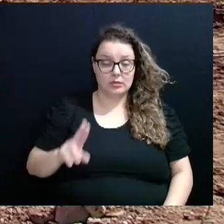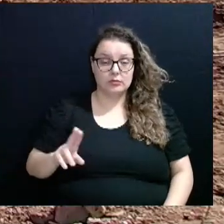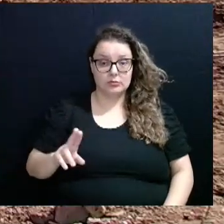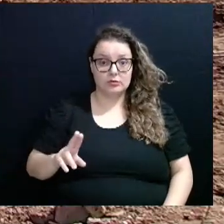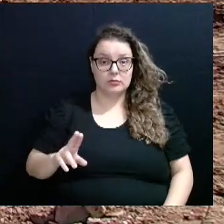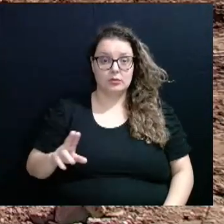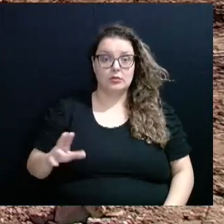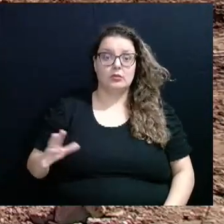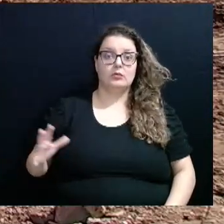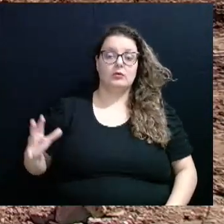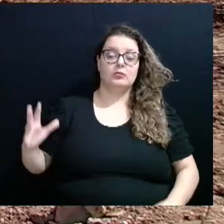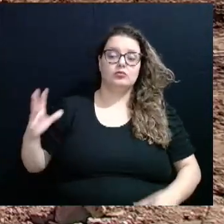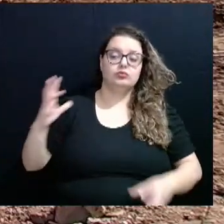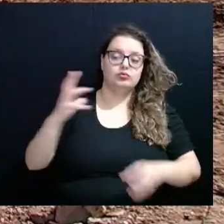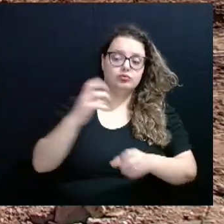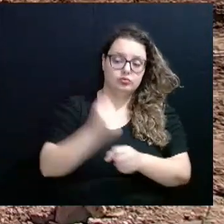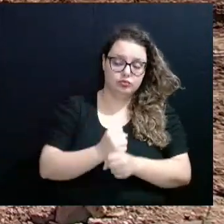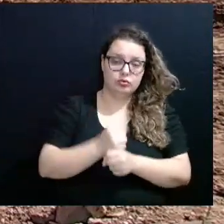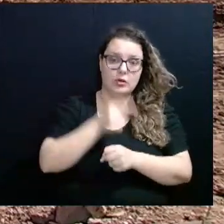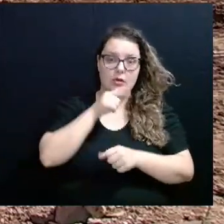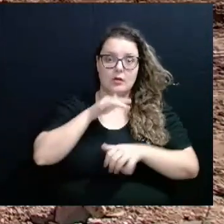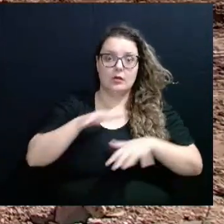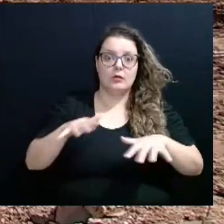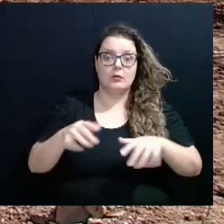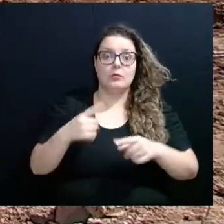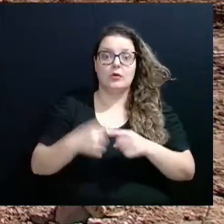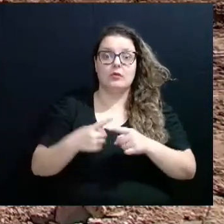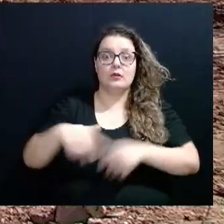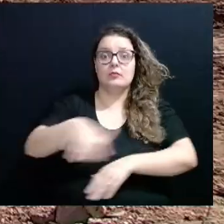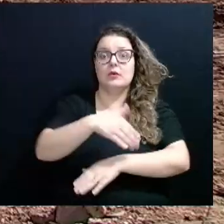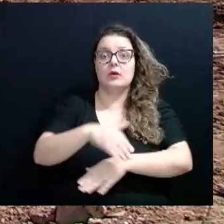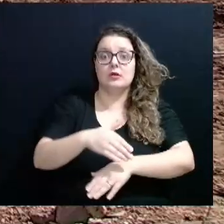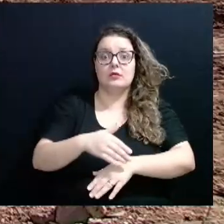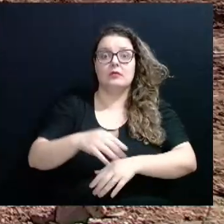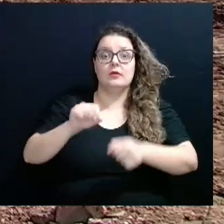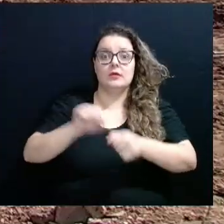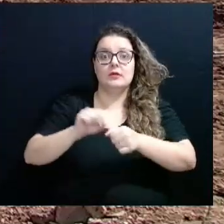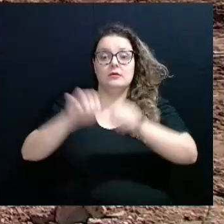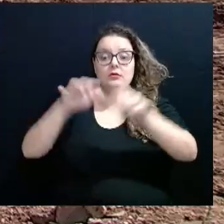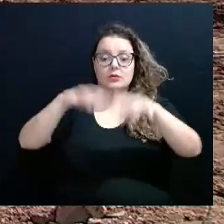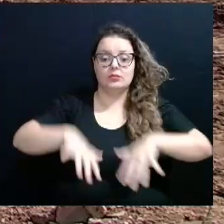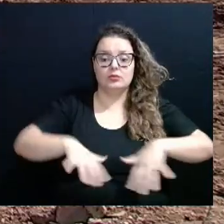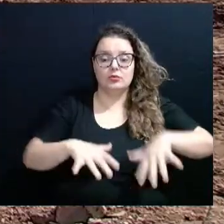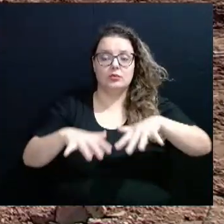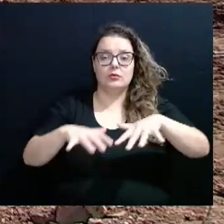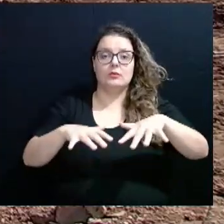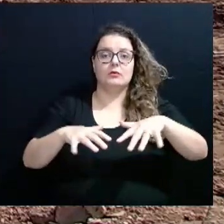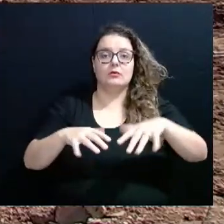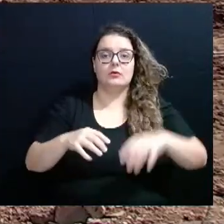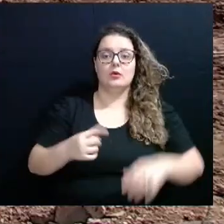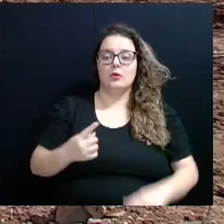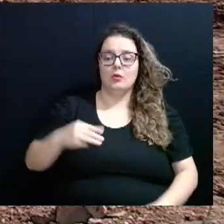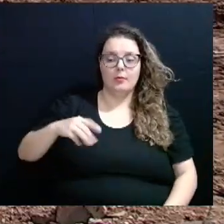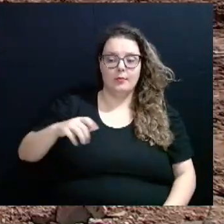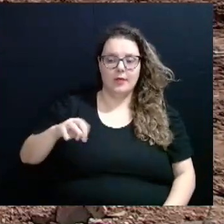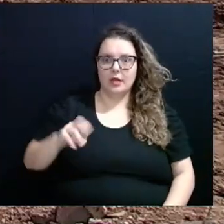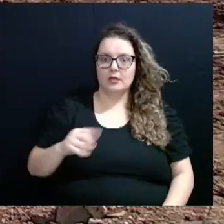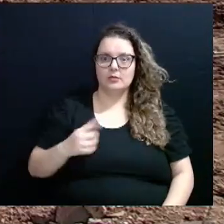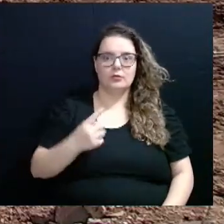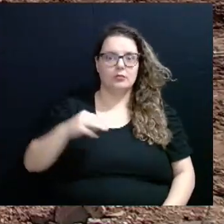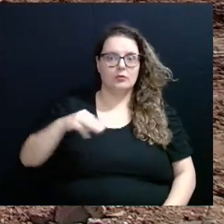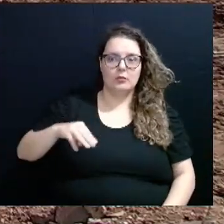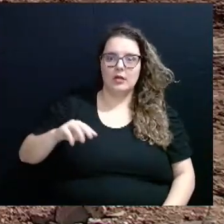esta água que antes ficava nas ruas, provocando as enchentes, com até 1 metro, 1,20 m de altura, como nós temos os